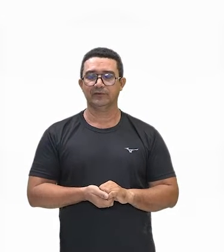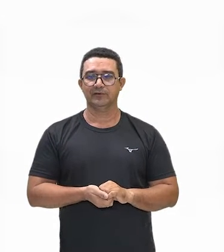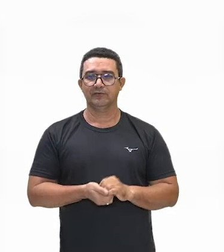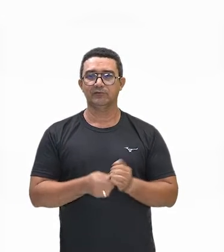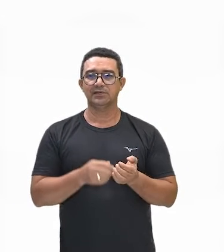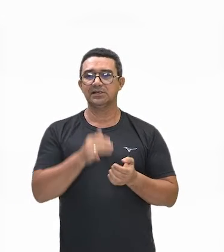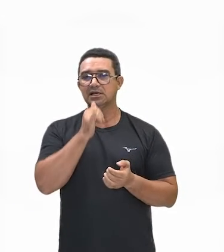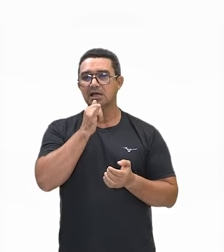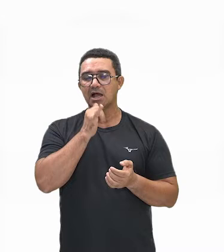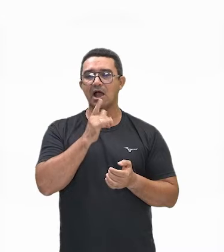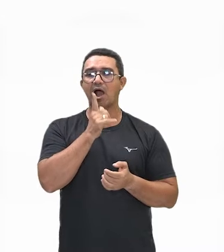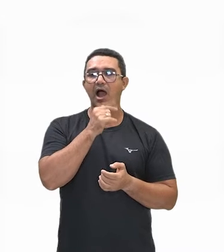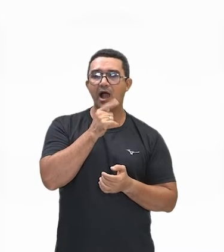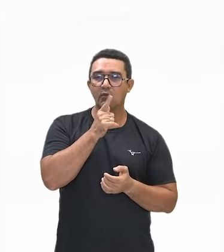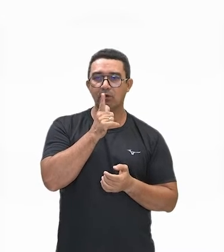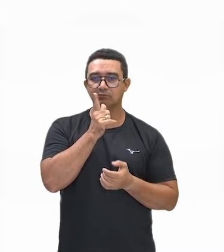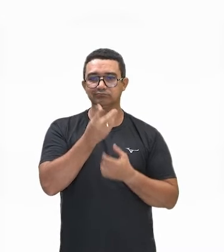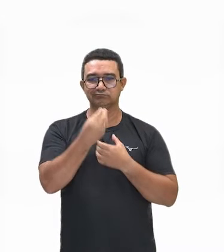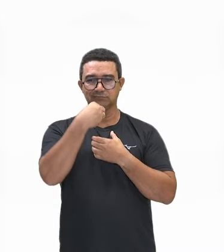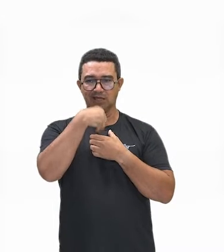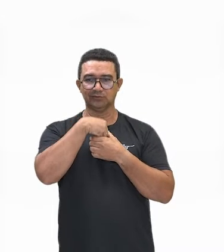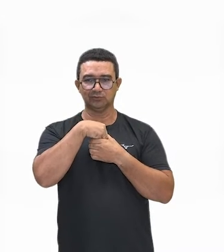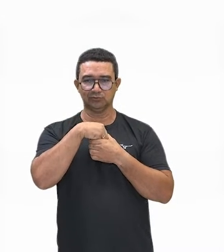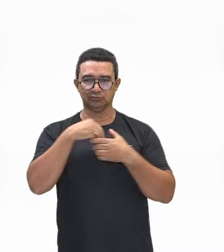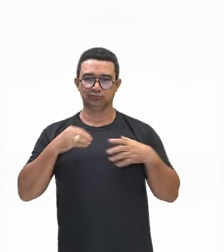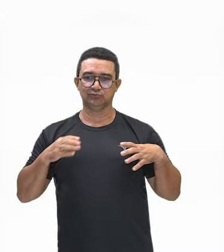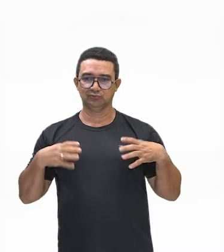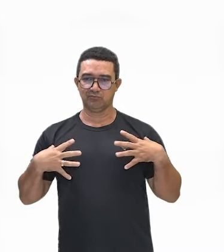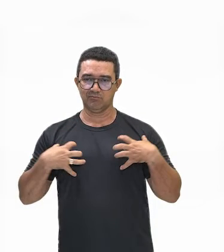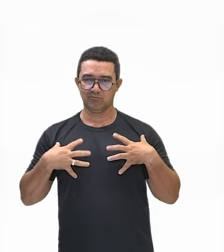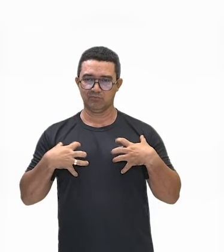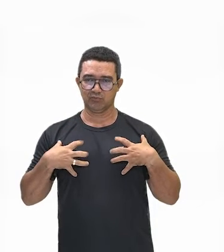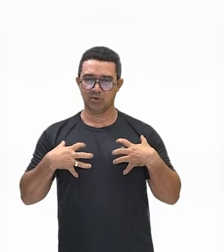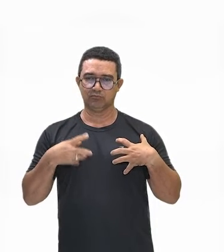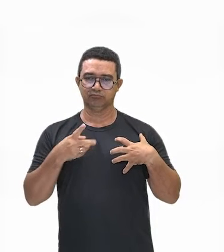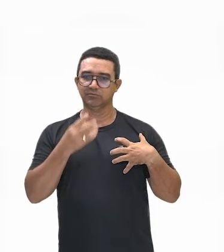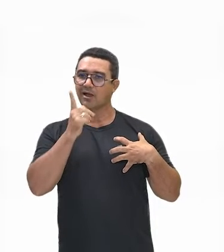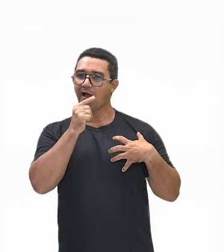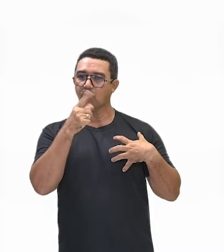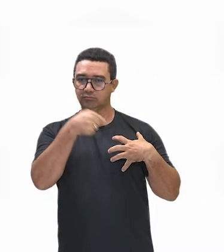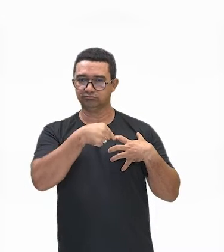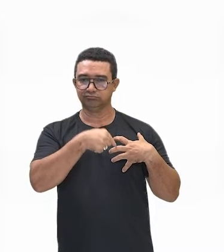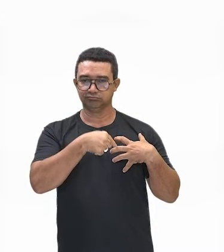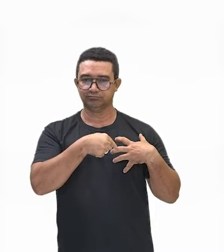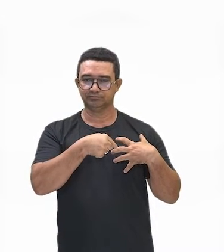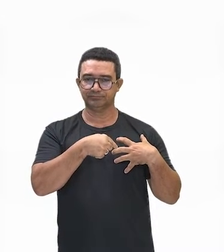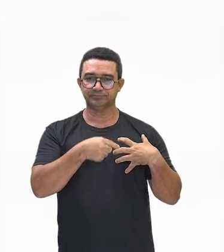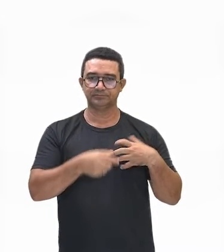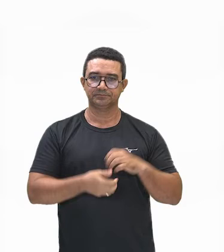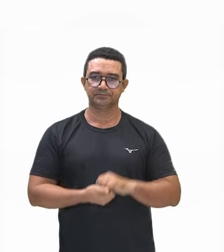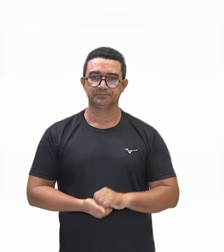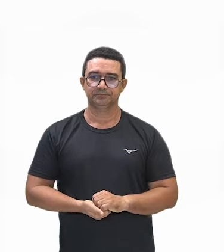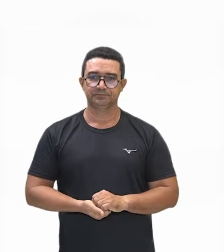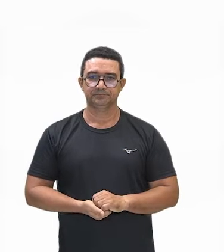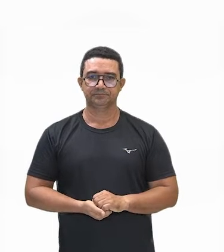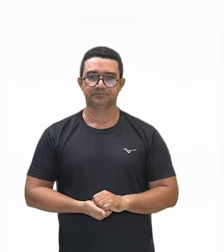de pulmonary embolism, que é embolismo pulmonar, tá? Quando coágulos de sangue ficam ou entram, né,